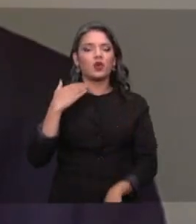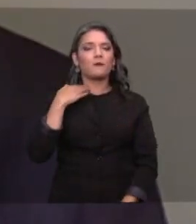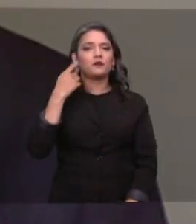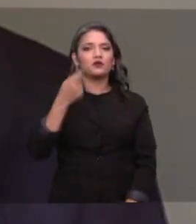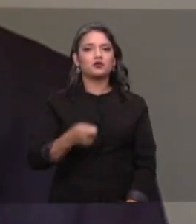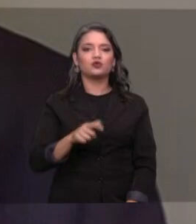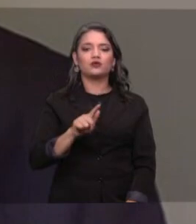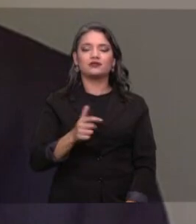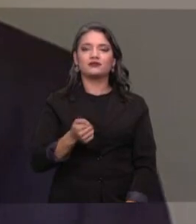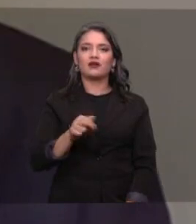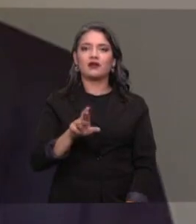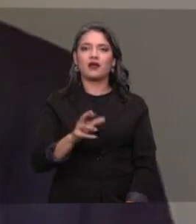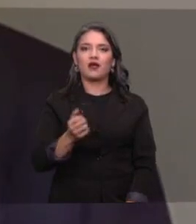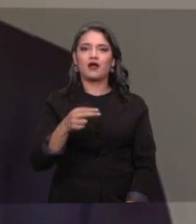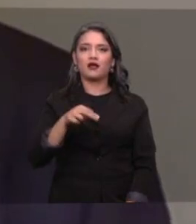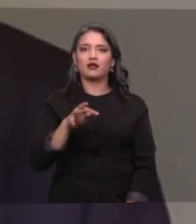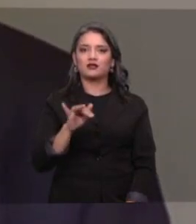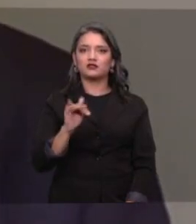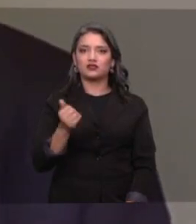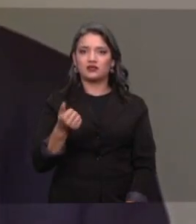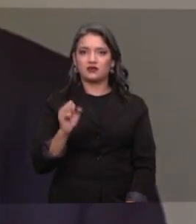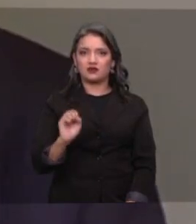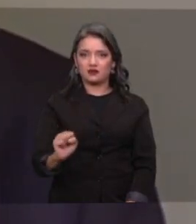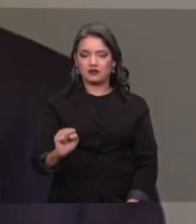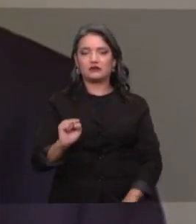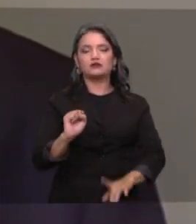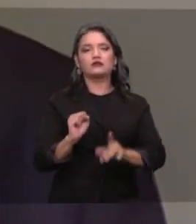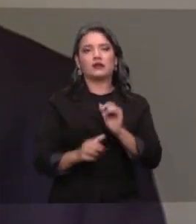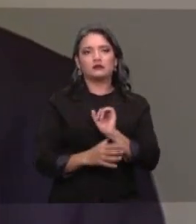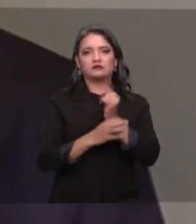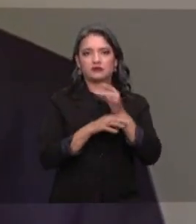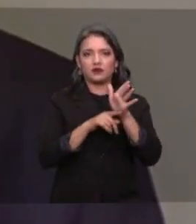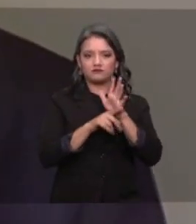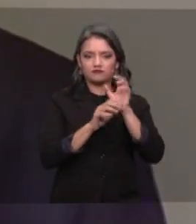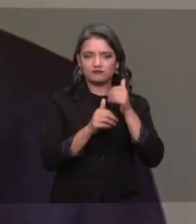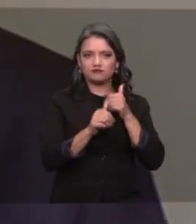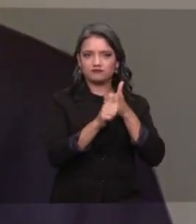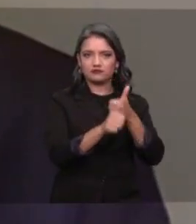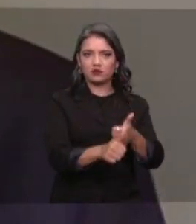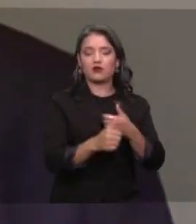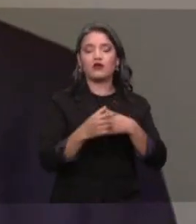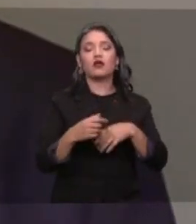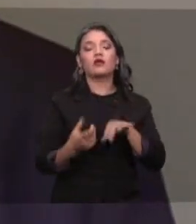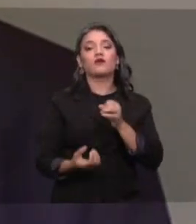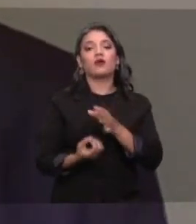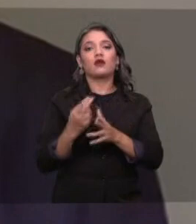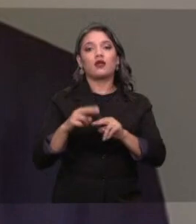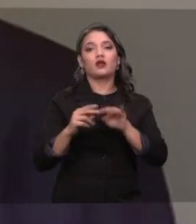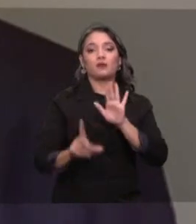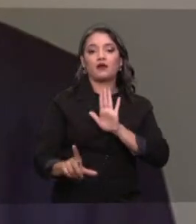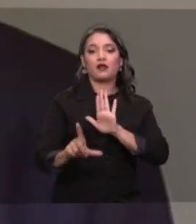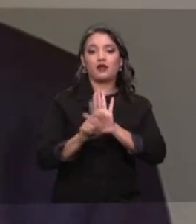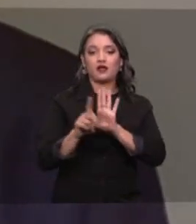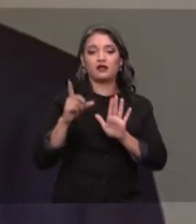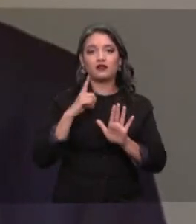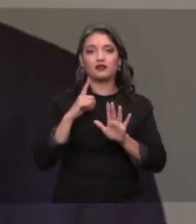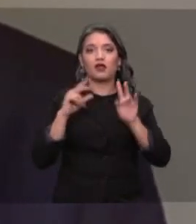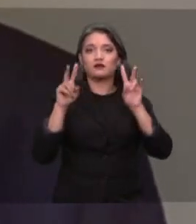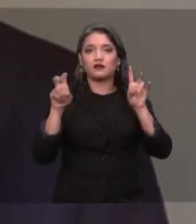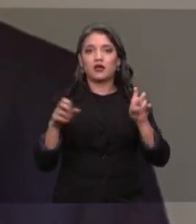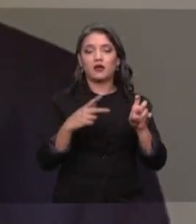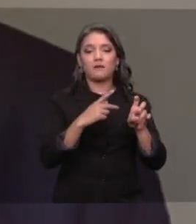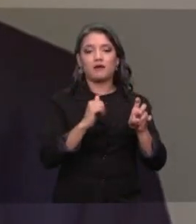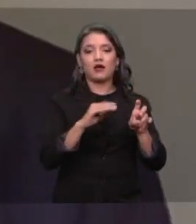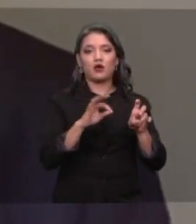redação que foi dada pela Lei 13.964 de 2019, a chamada Lei Anticrime, e da Política Anticrime, e